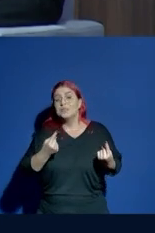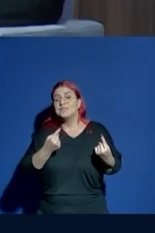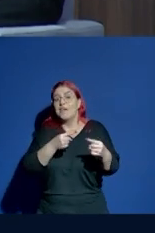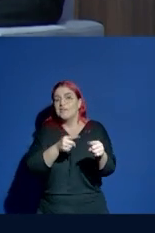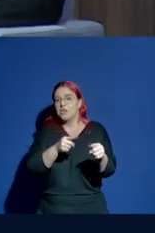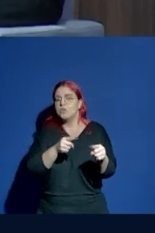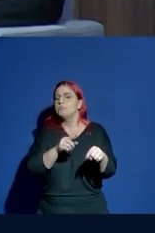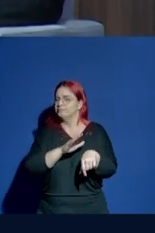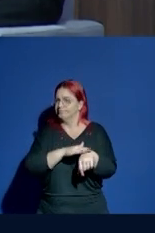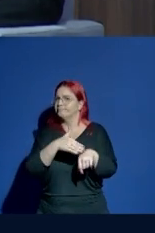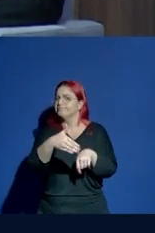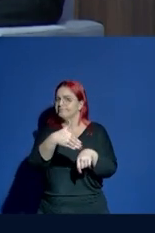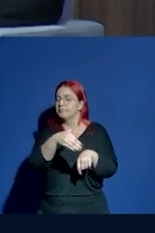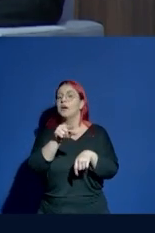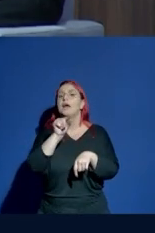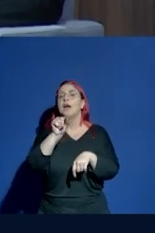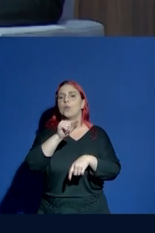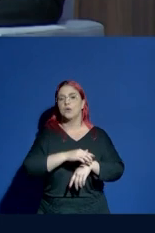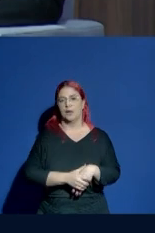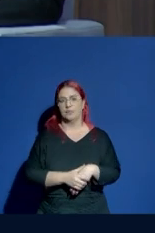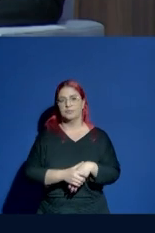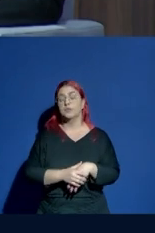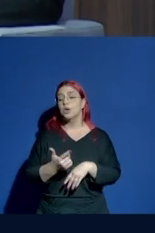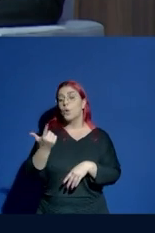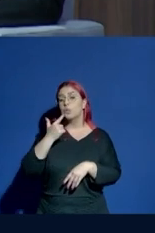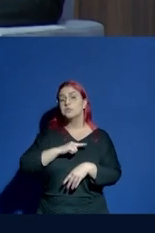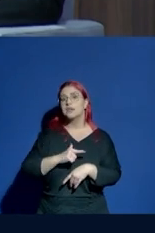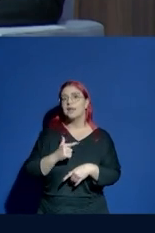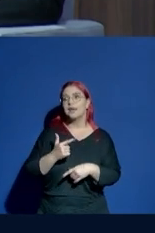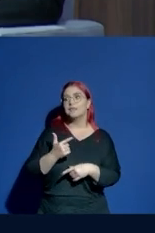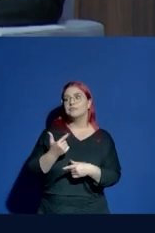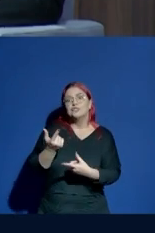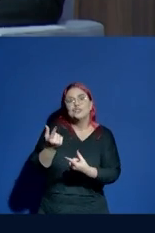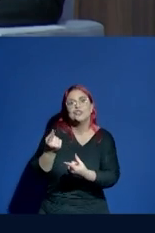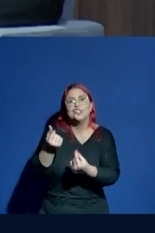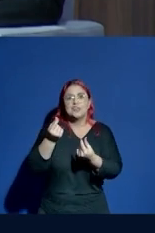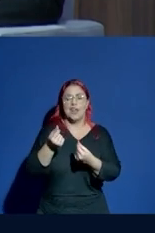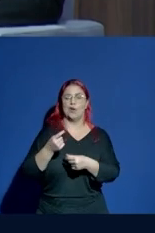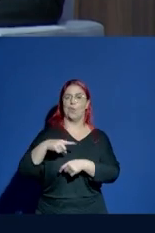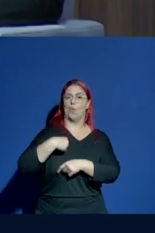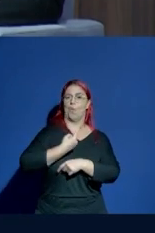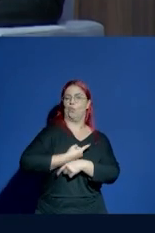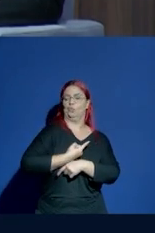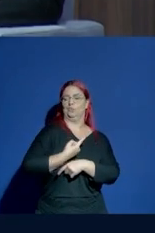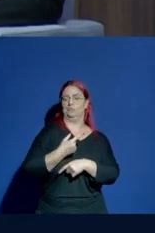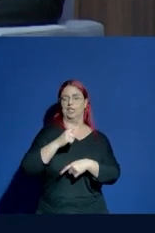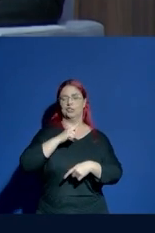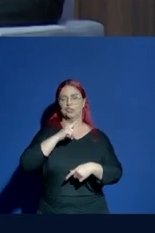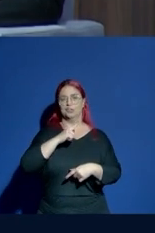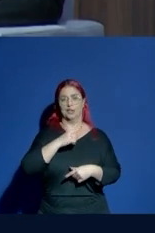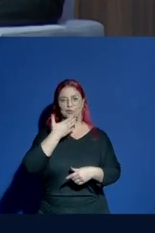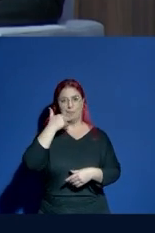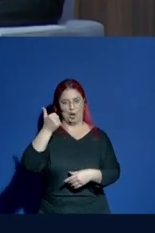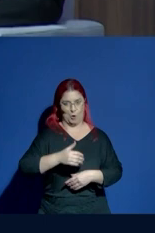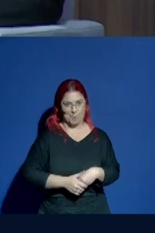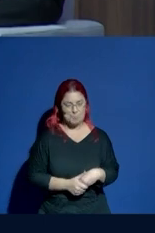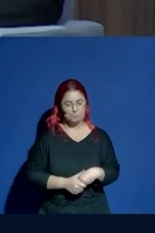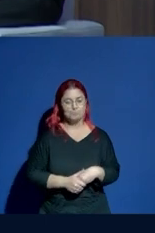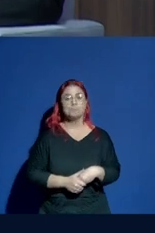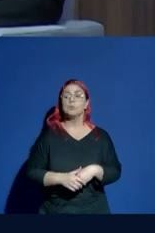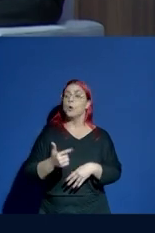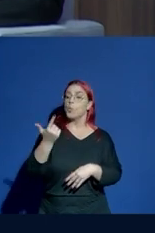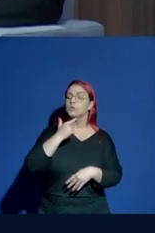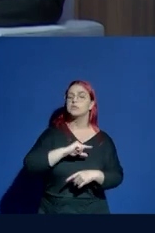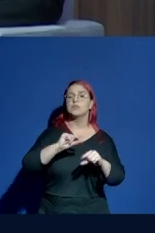chegando é monetizar as nossas potencialidades é a essa liderança é fundamental que a gente possa